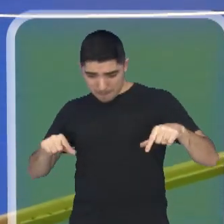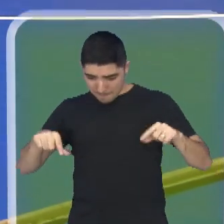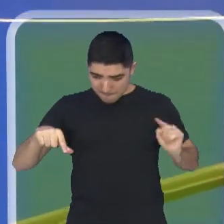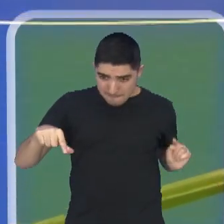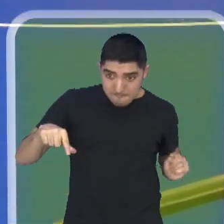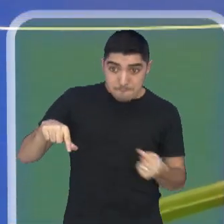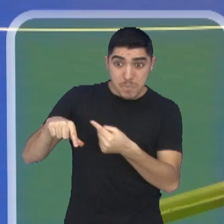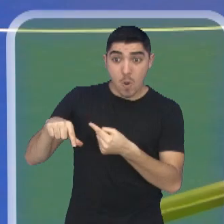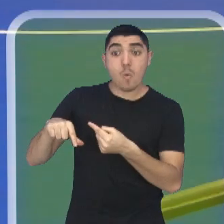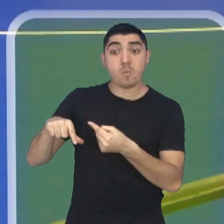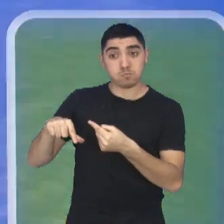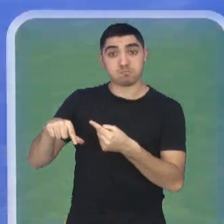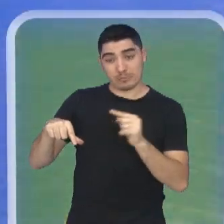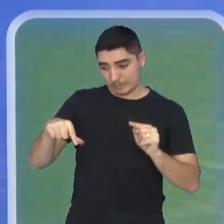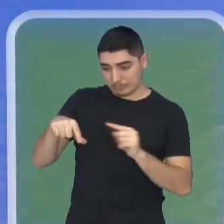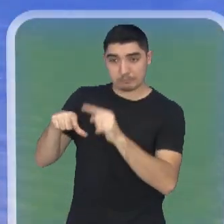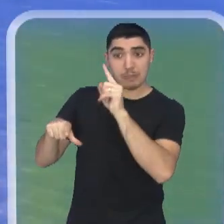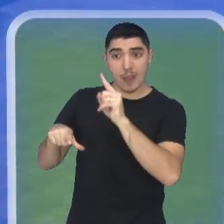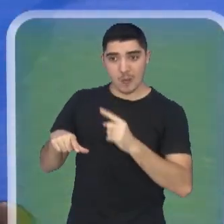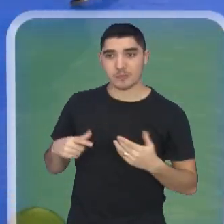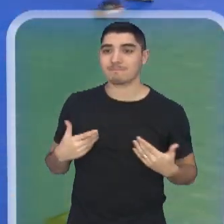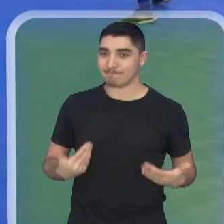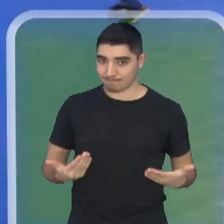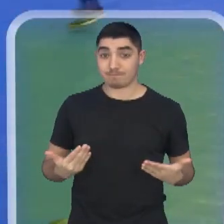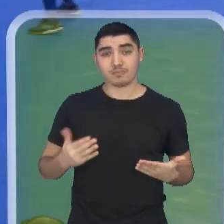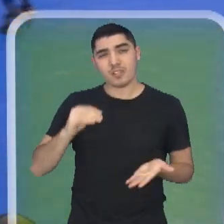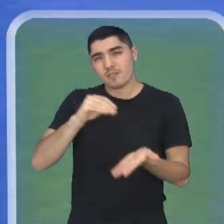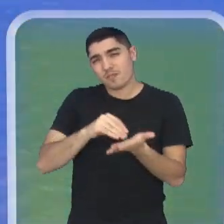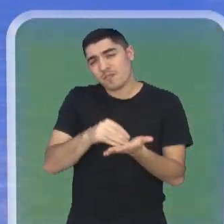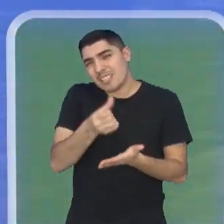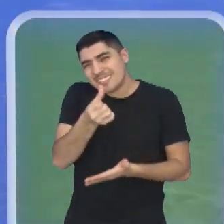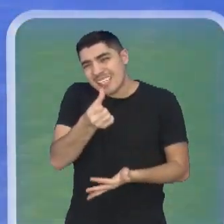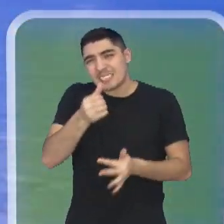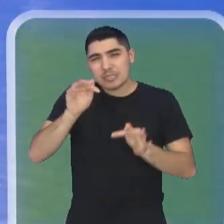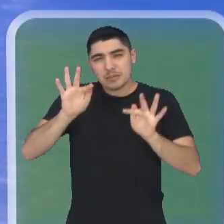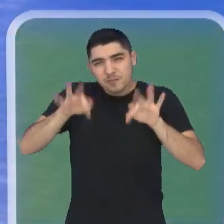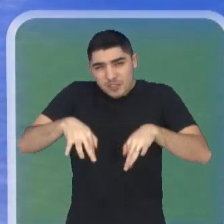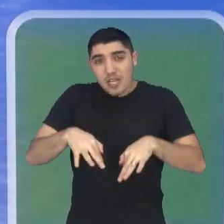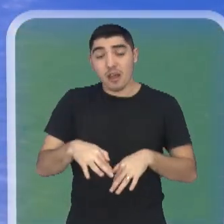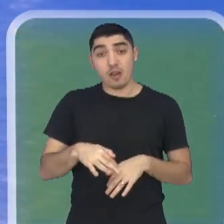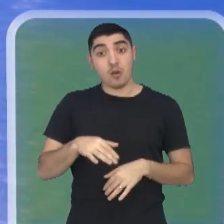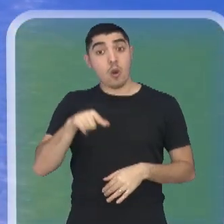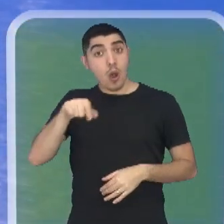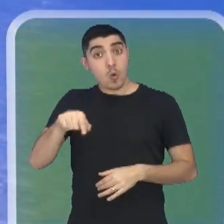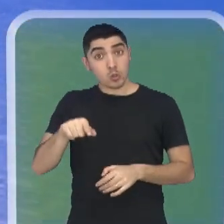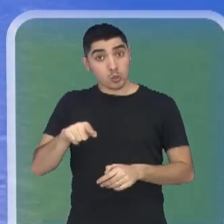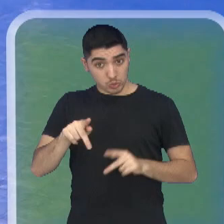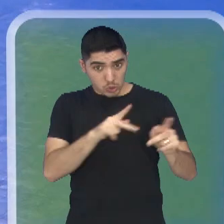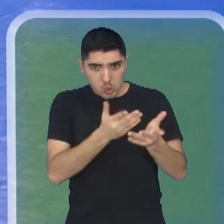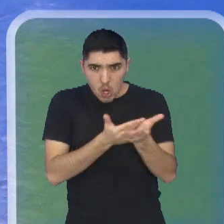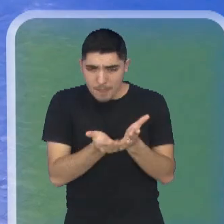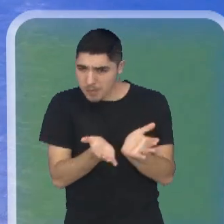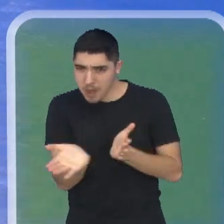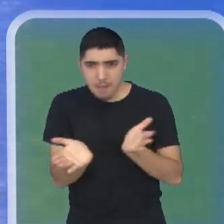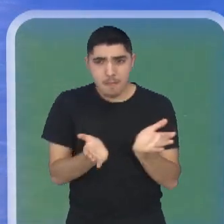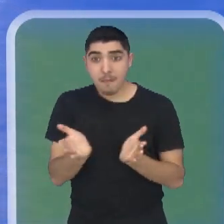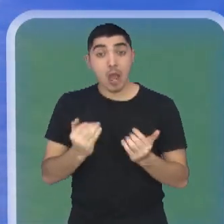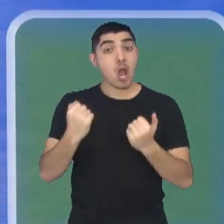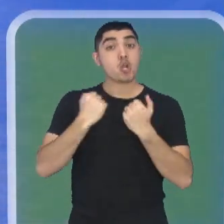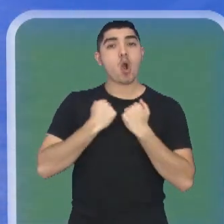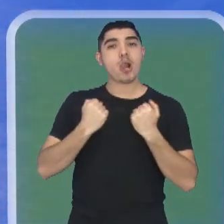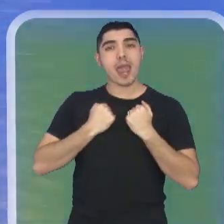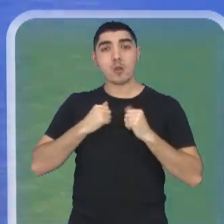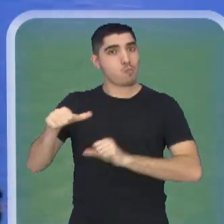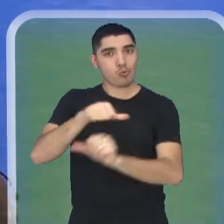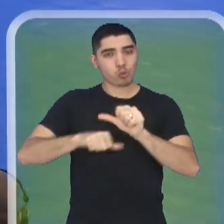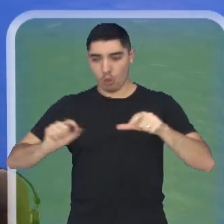acertou o travessão do São José. Faltando 6 minutos, o São José foi para o tudo ou nada e colocou a Lígia como goleira